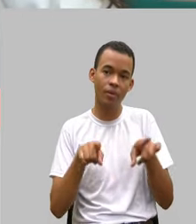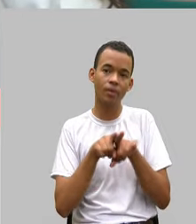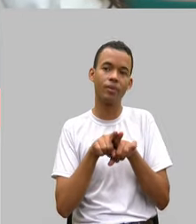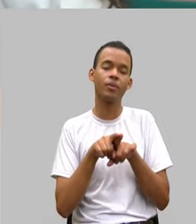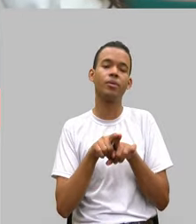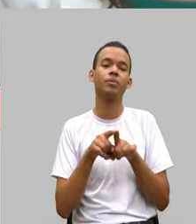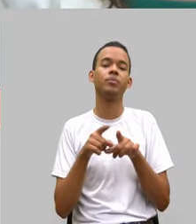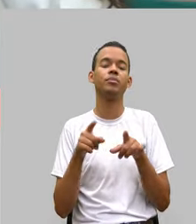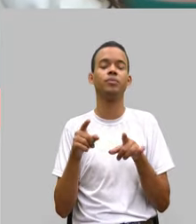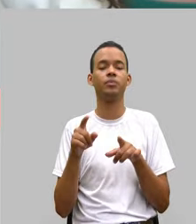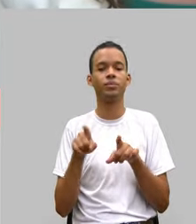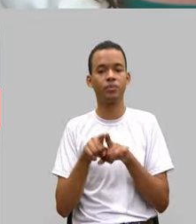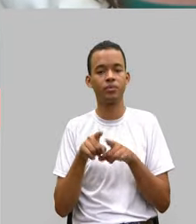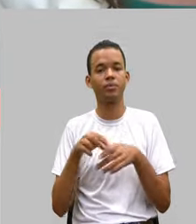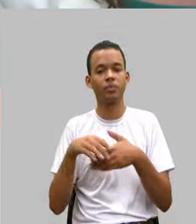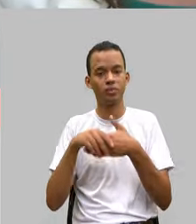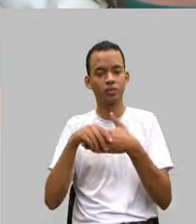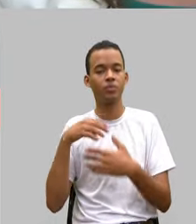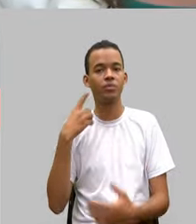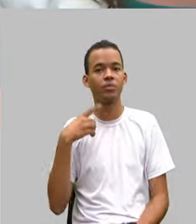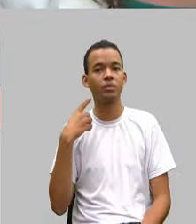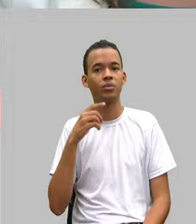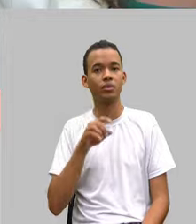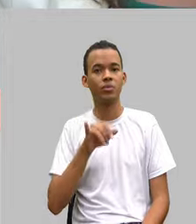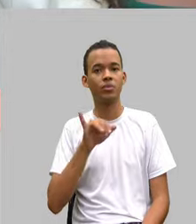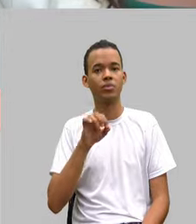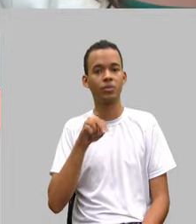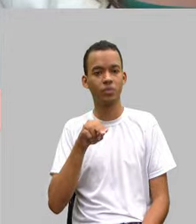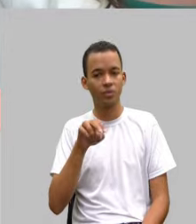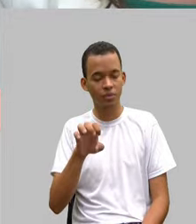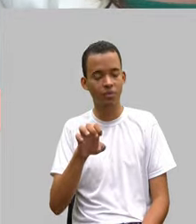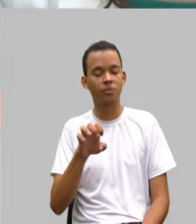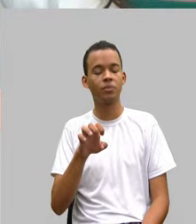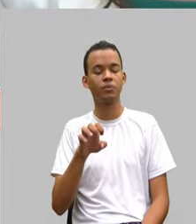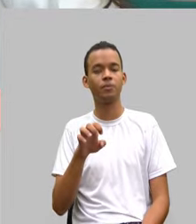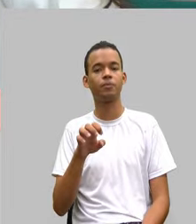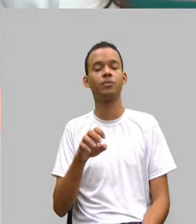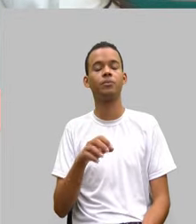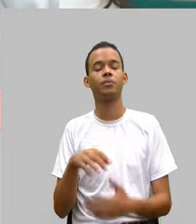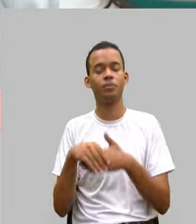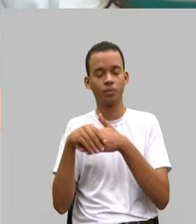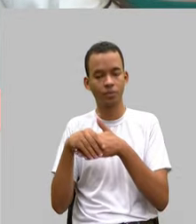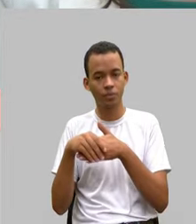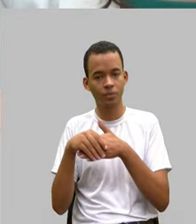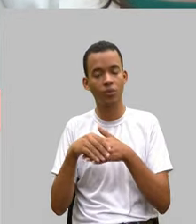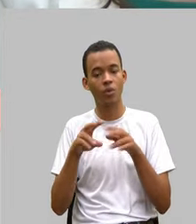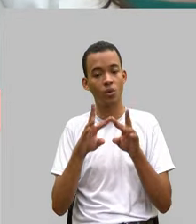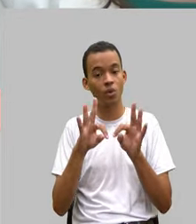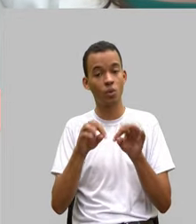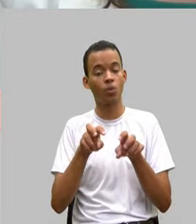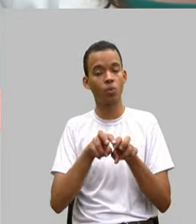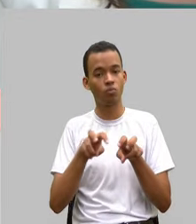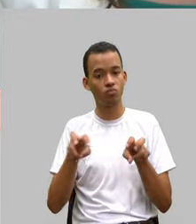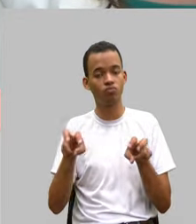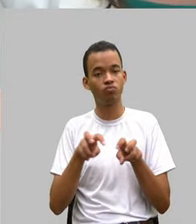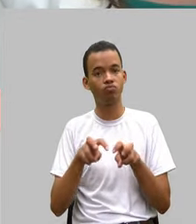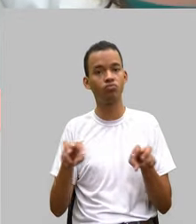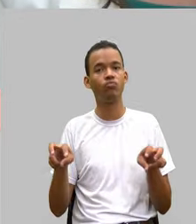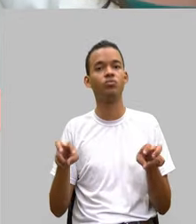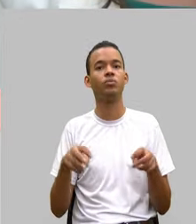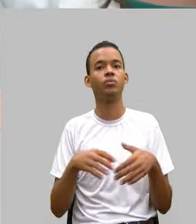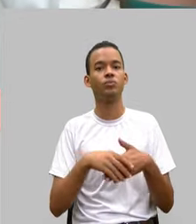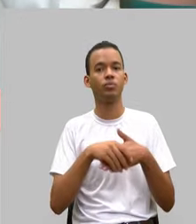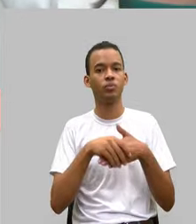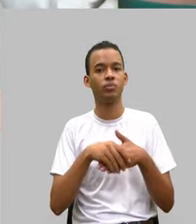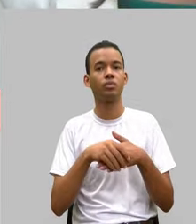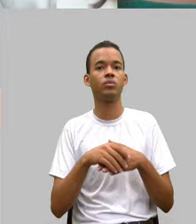cumprimentando a permitam-me cumprimentar todos os componentes da mesa eh com base nos representantes das demais coirmãs